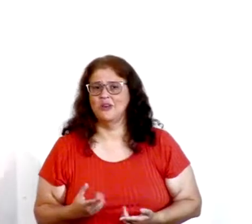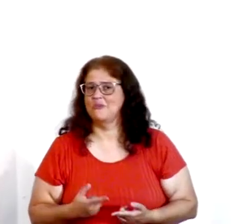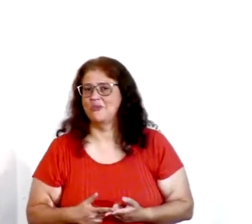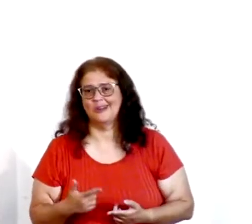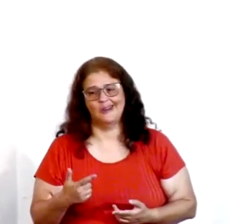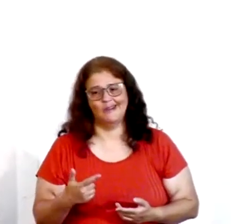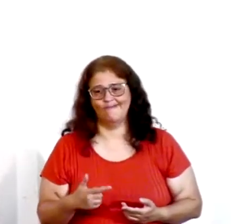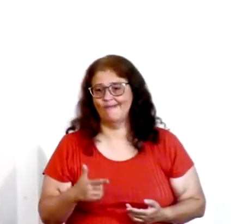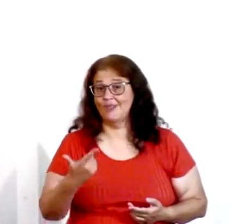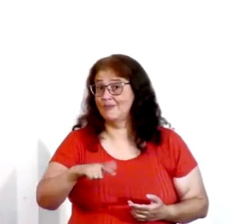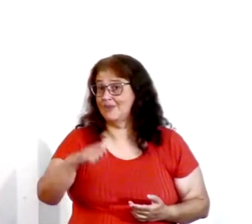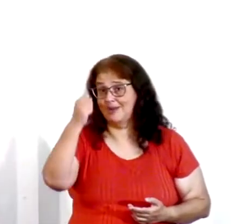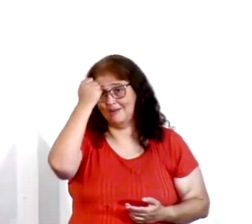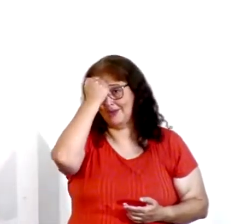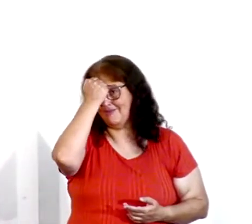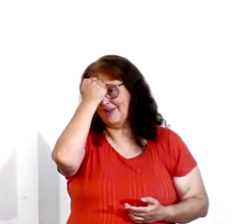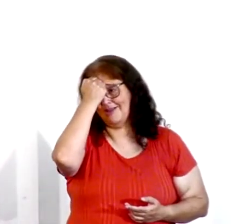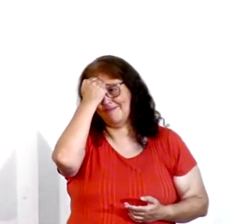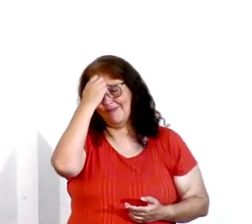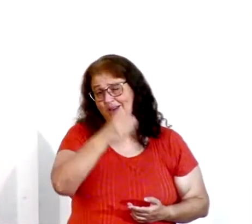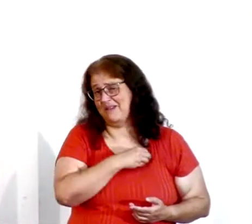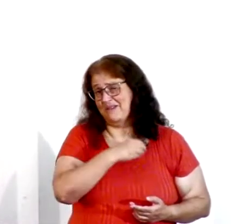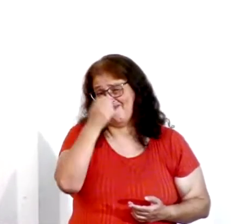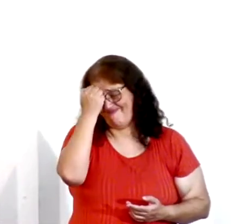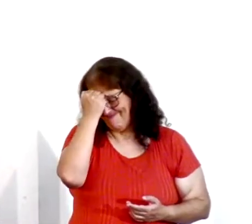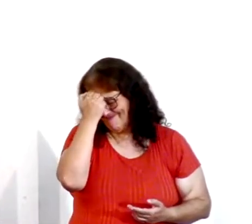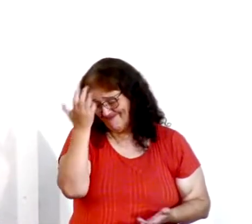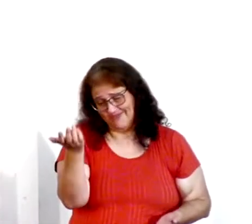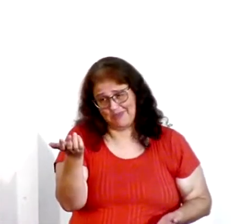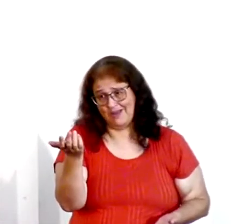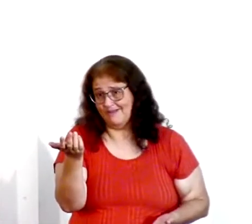de pecado, não há mudança,